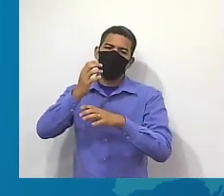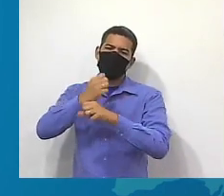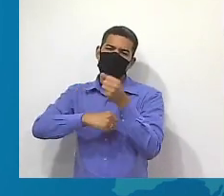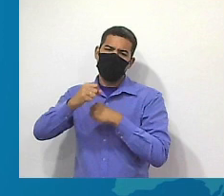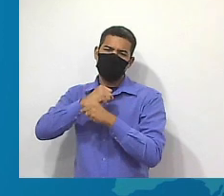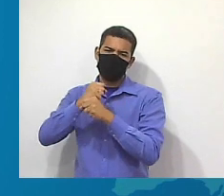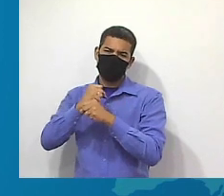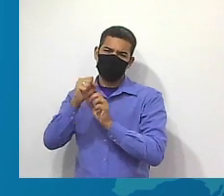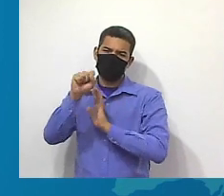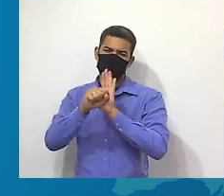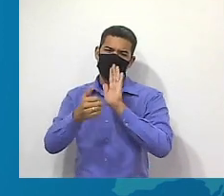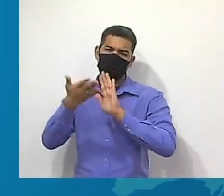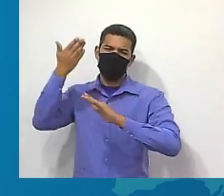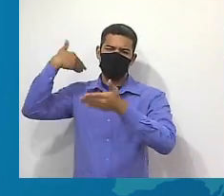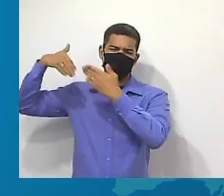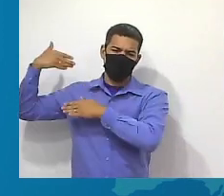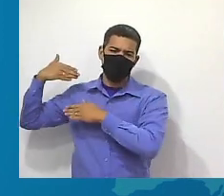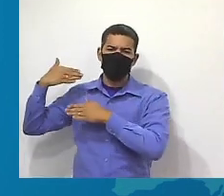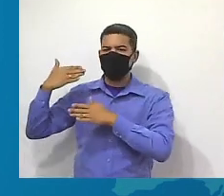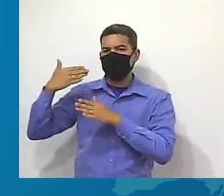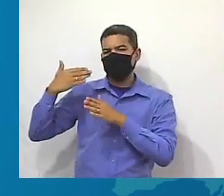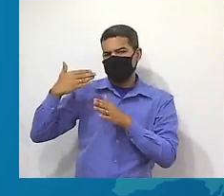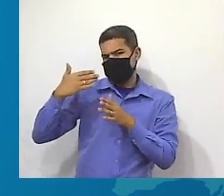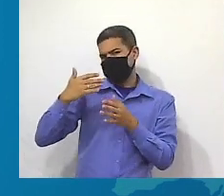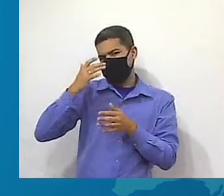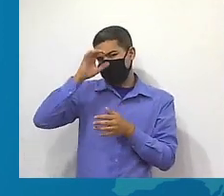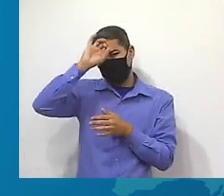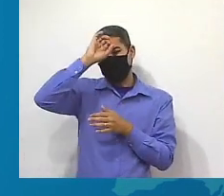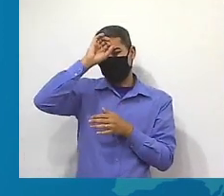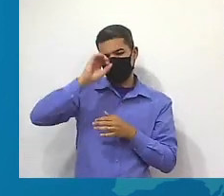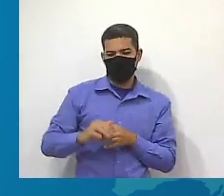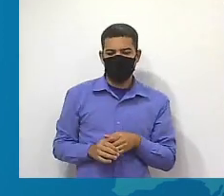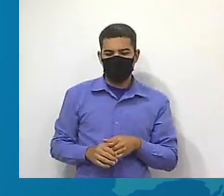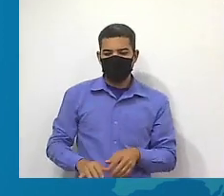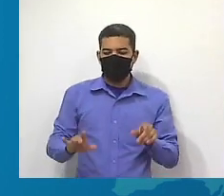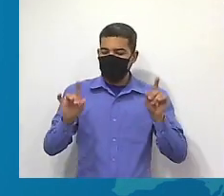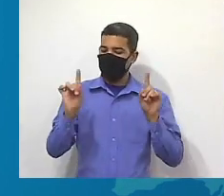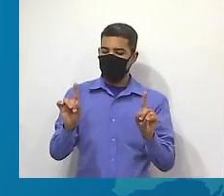Então, sempre que eu tiver dois corpos com temperaturas